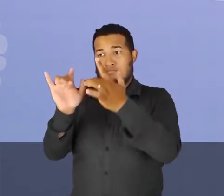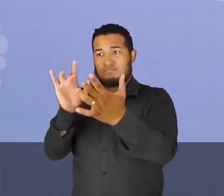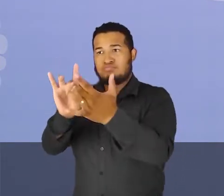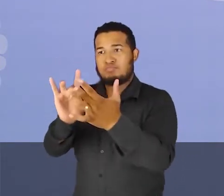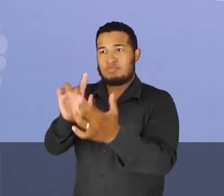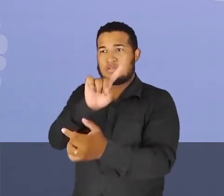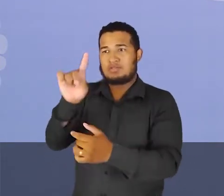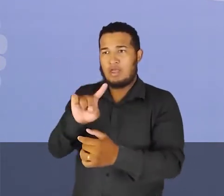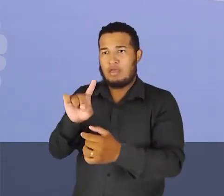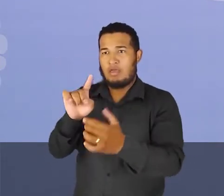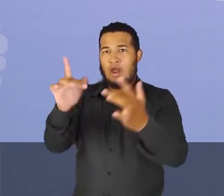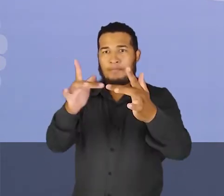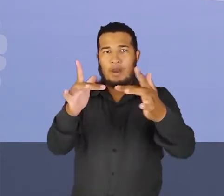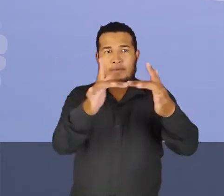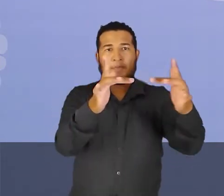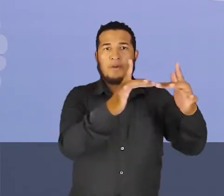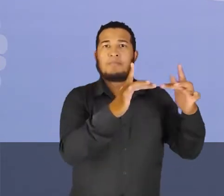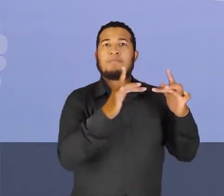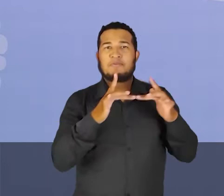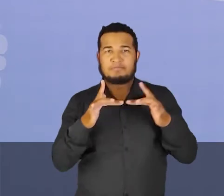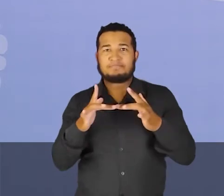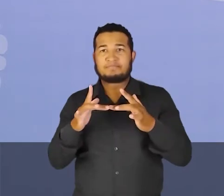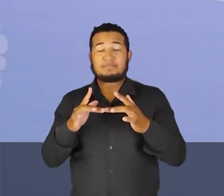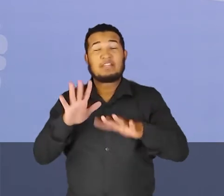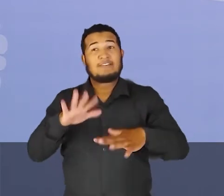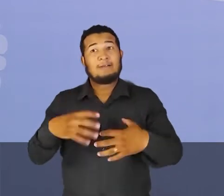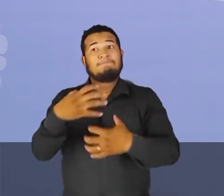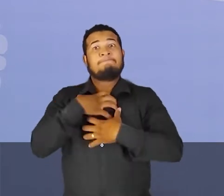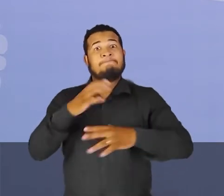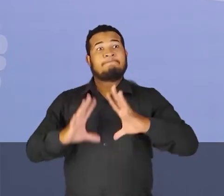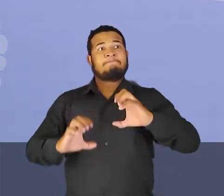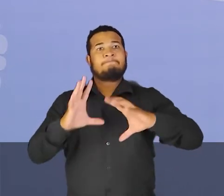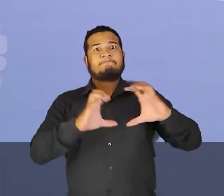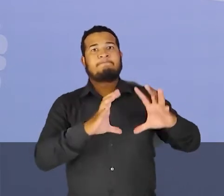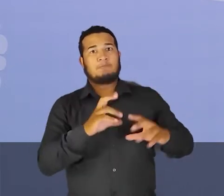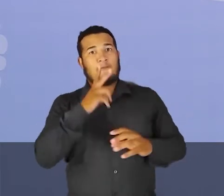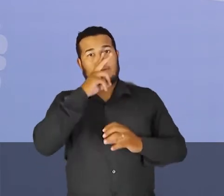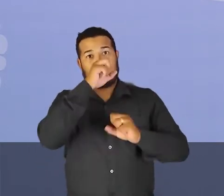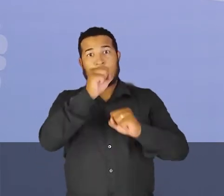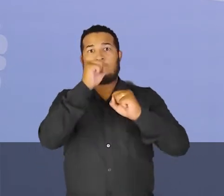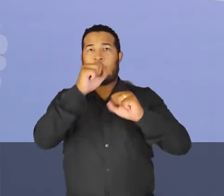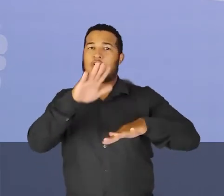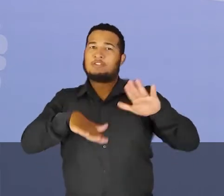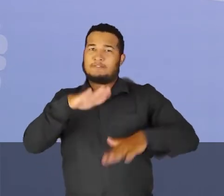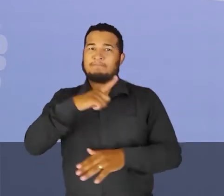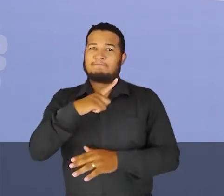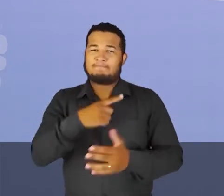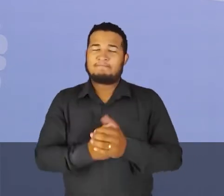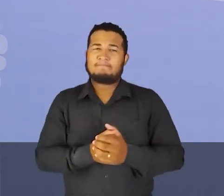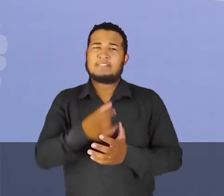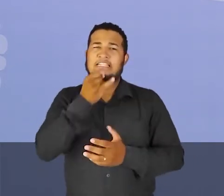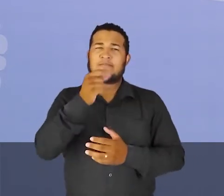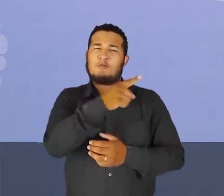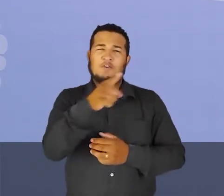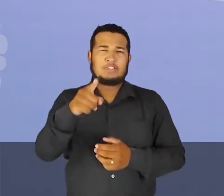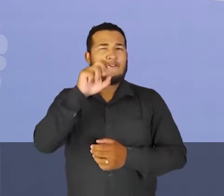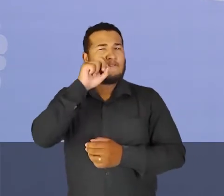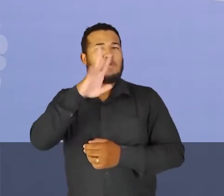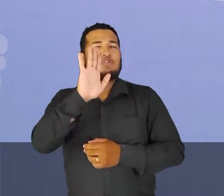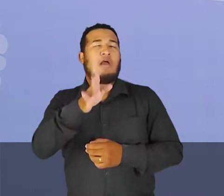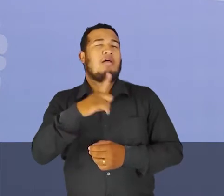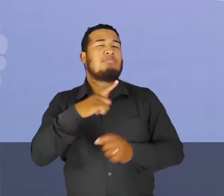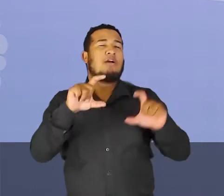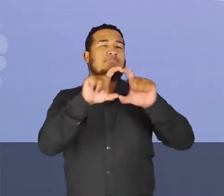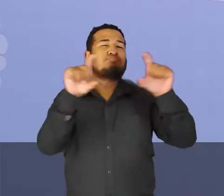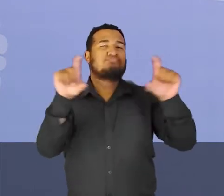com a geração Z e assim sucessivamente. Os confrontos podem ser muito intensos. Todos vocês, por exemplo, já devem